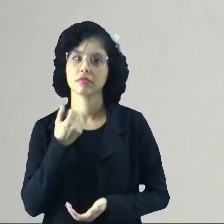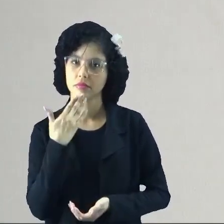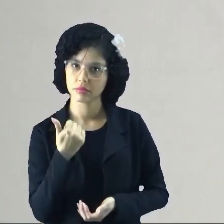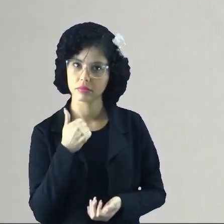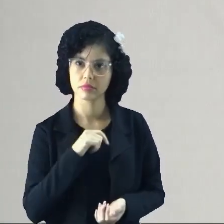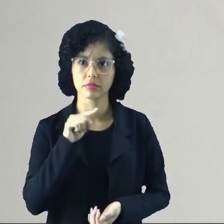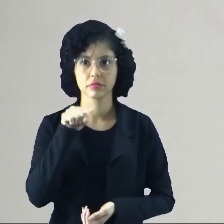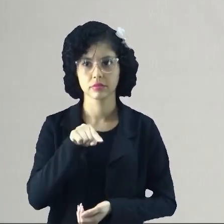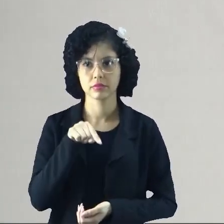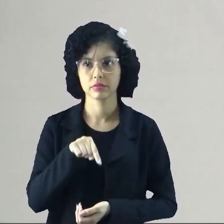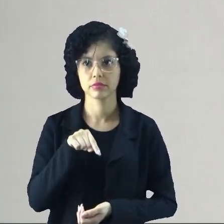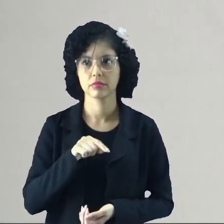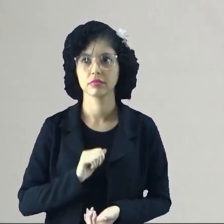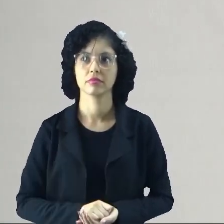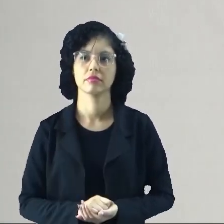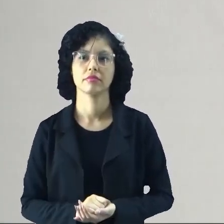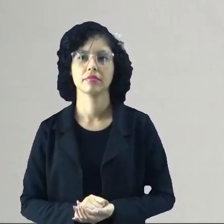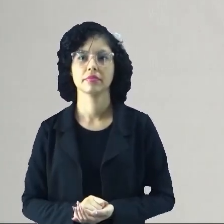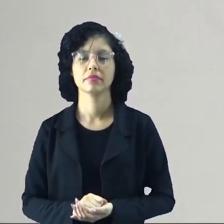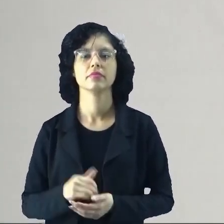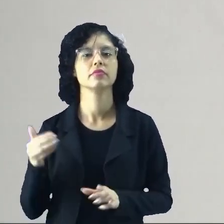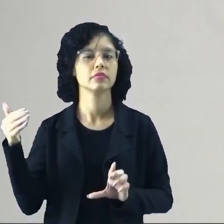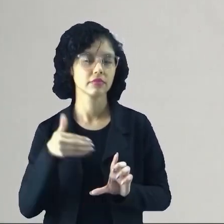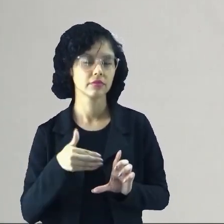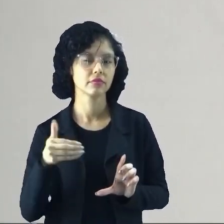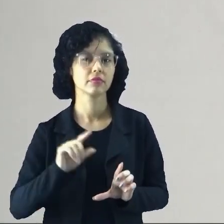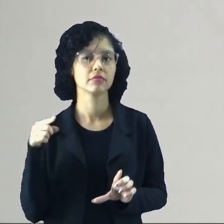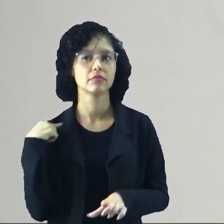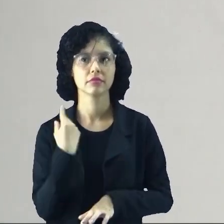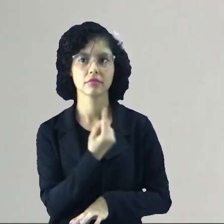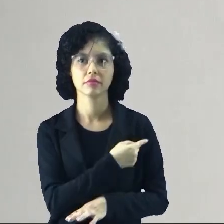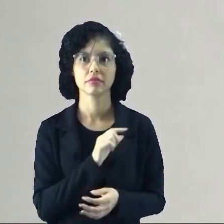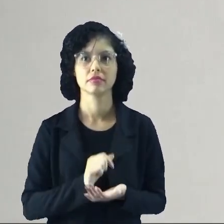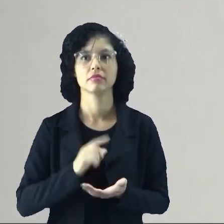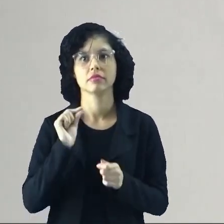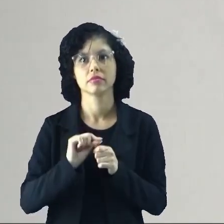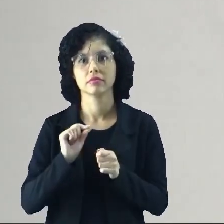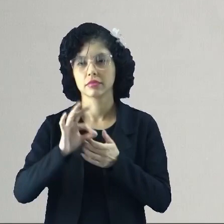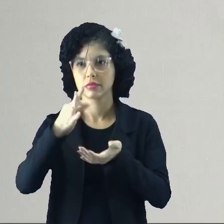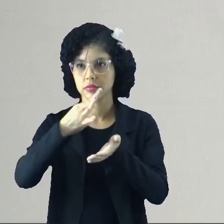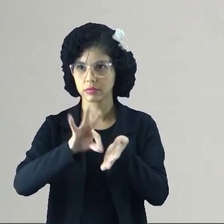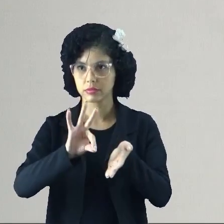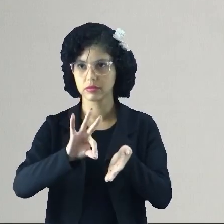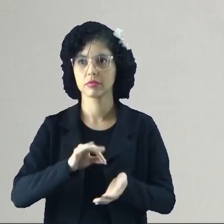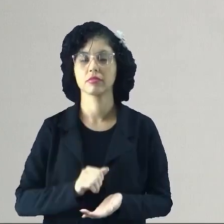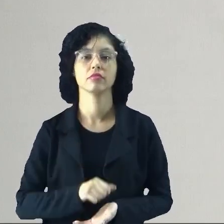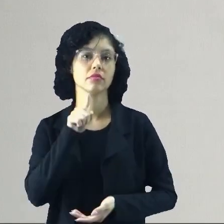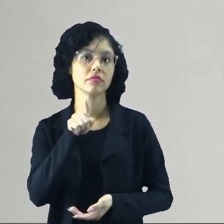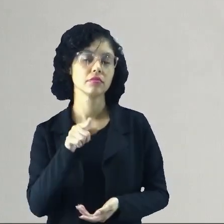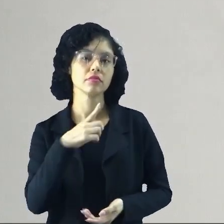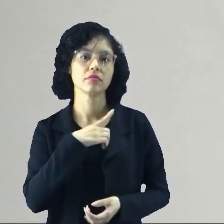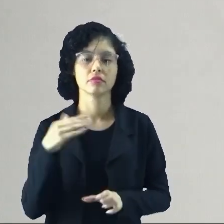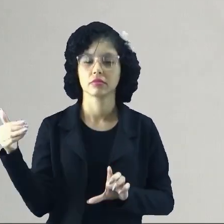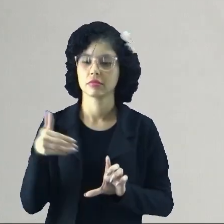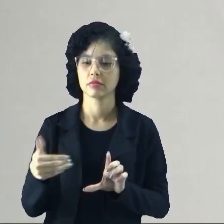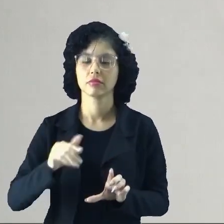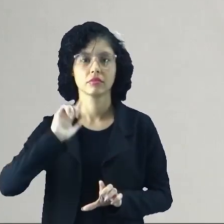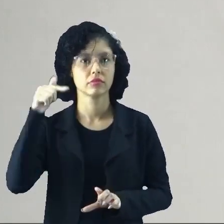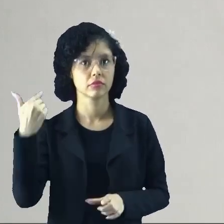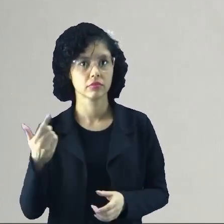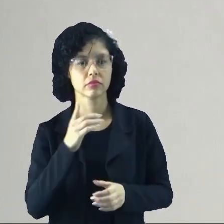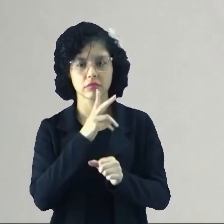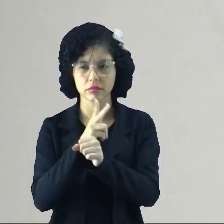tá? Está aqui no link aqui abaixo, acesse a nossa plataforma, faça a sua inscrição. Você vai ter acesso a essas